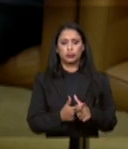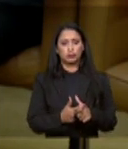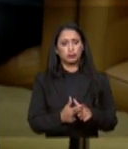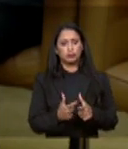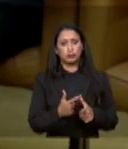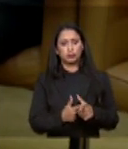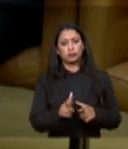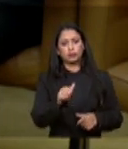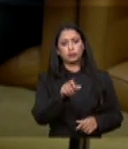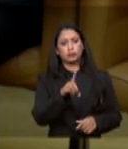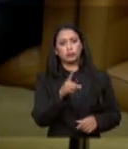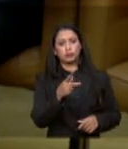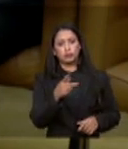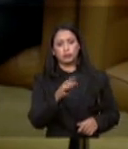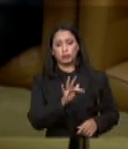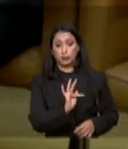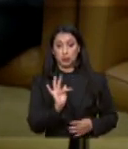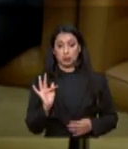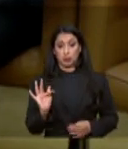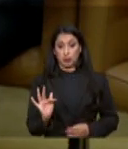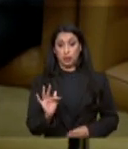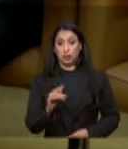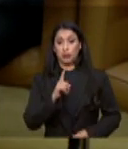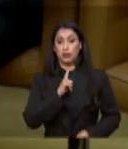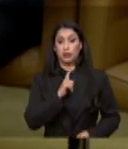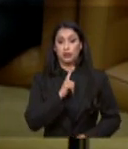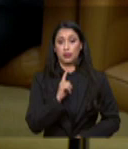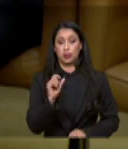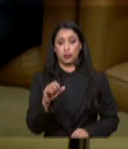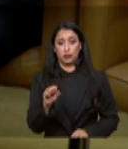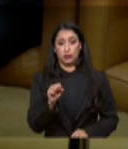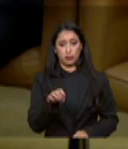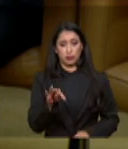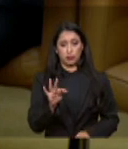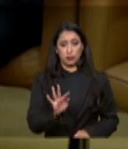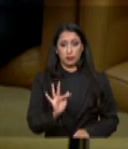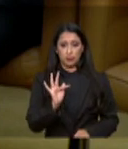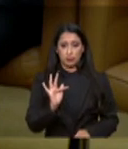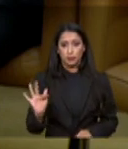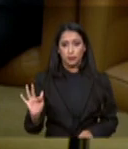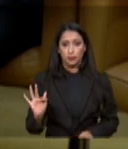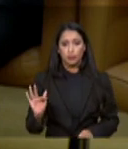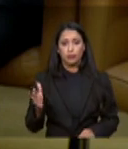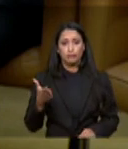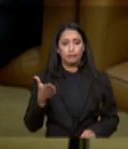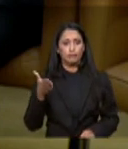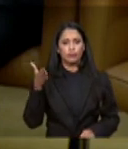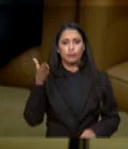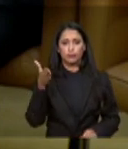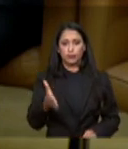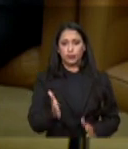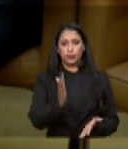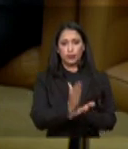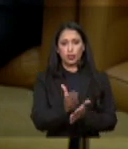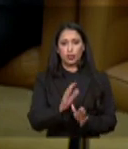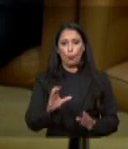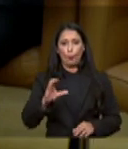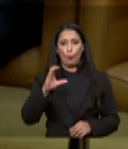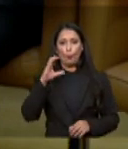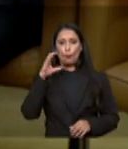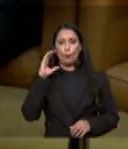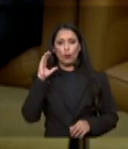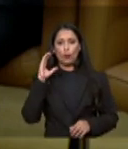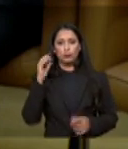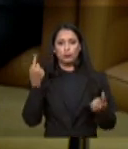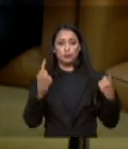constitucionais, que deve, como fez o Supremo Tribunal Federal, intervir sanando a omissão e